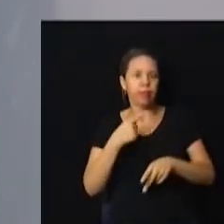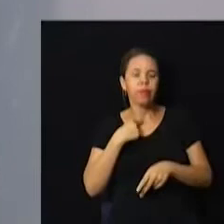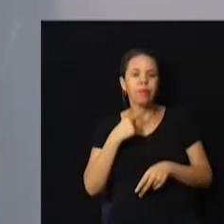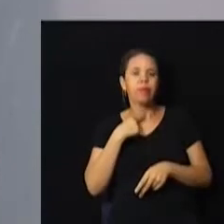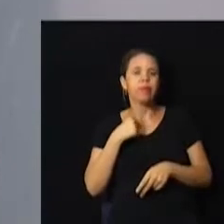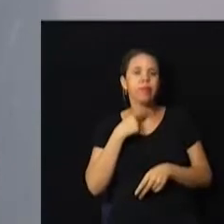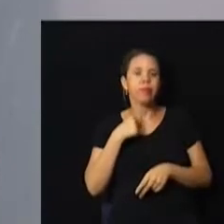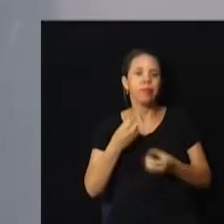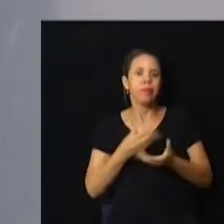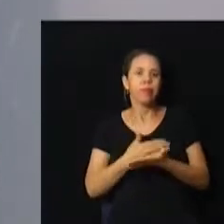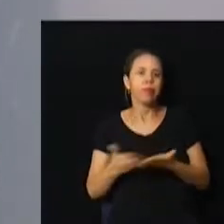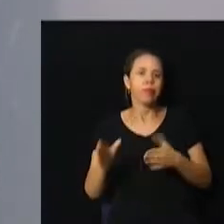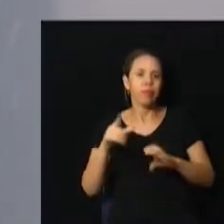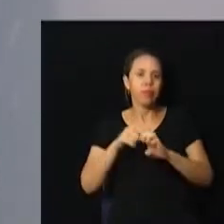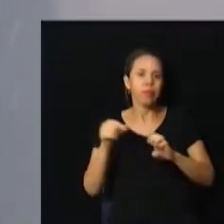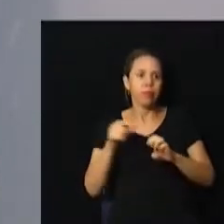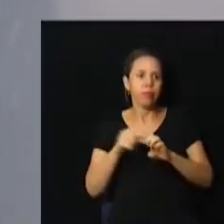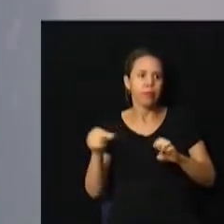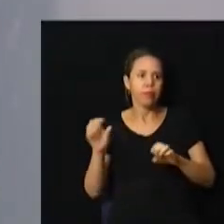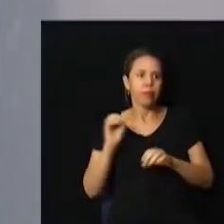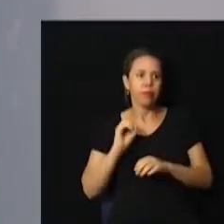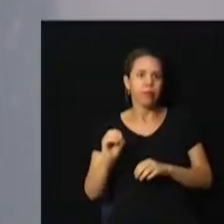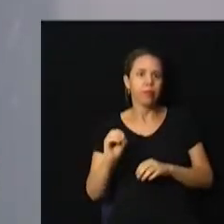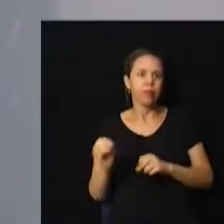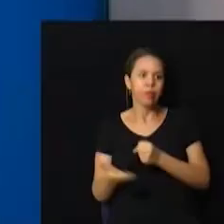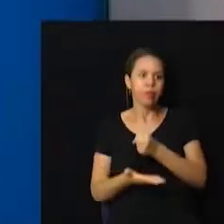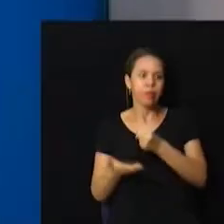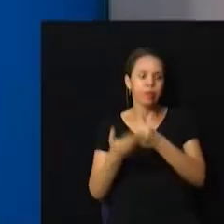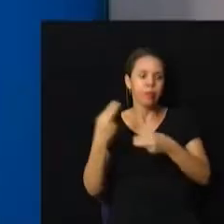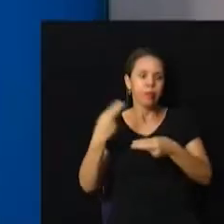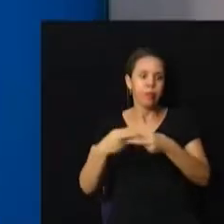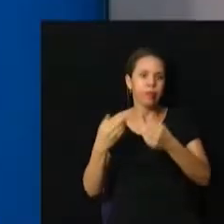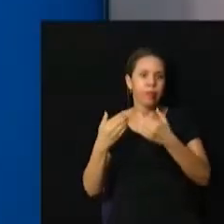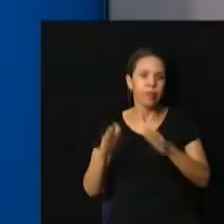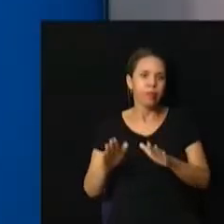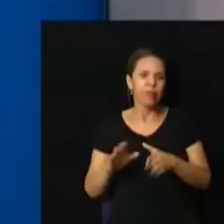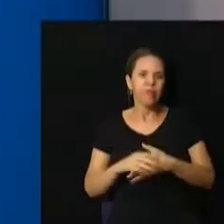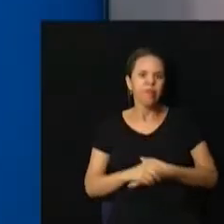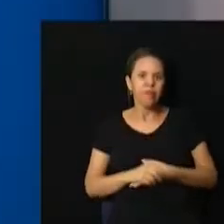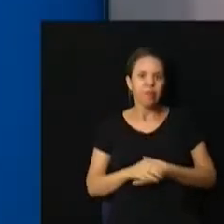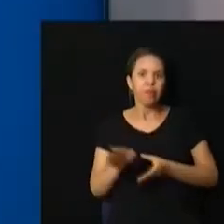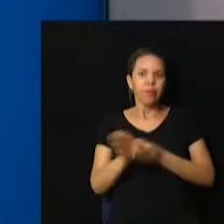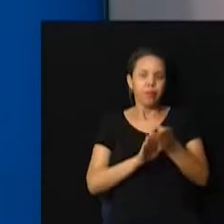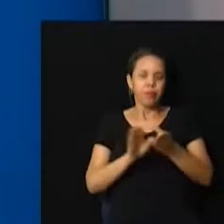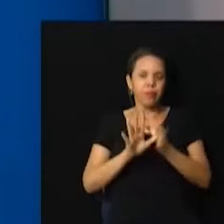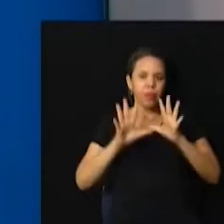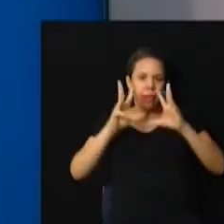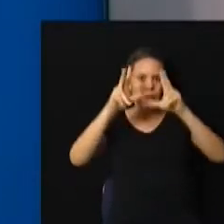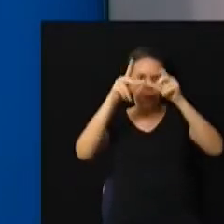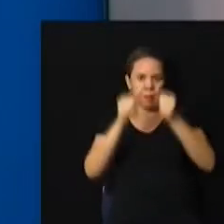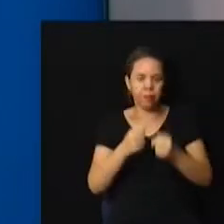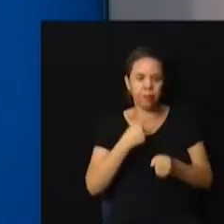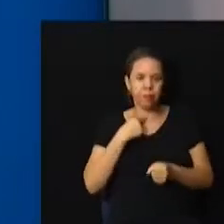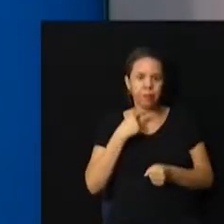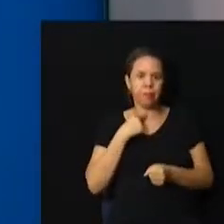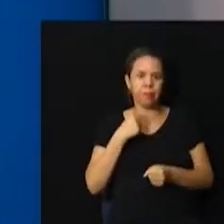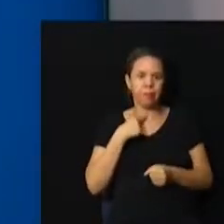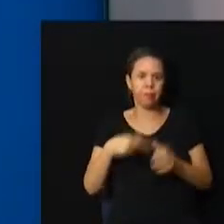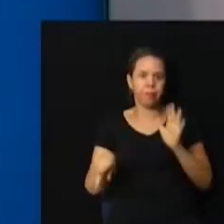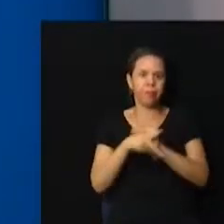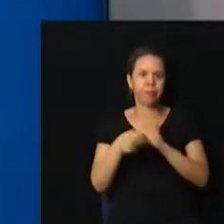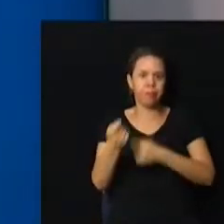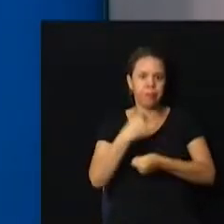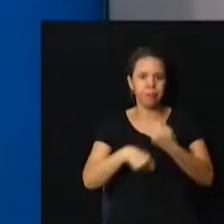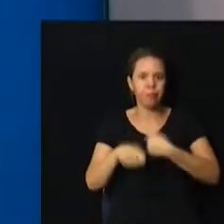que desejam começar a empreender do zero. O Sebrae está de portas abertas, né, para orientar a todos que desejam ter o